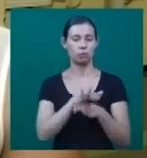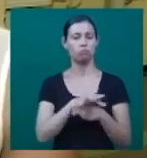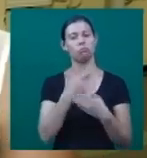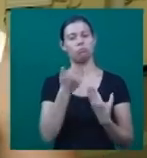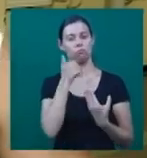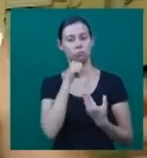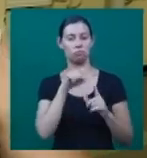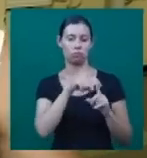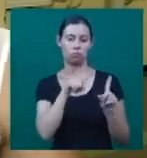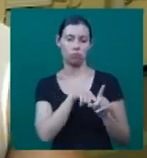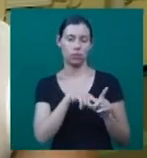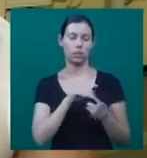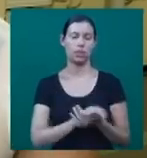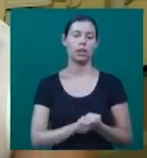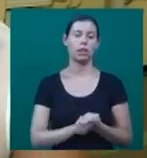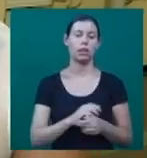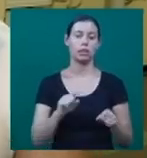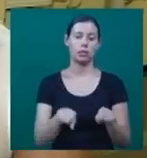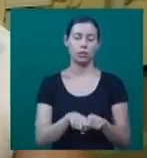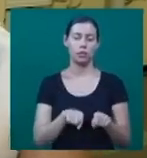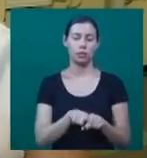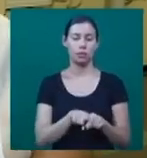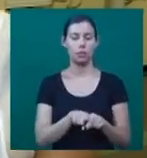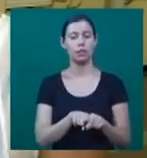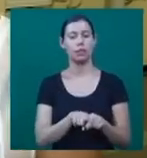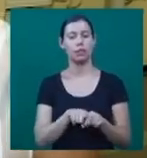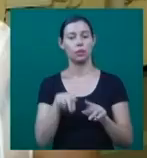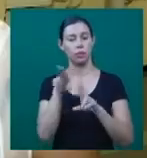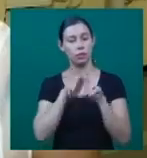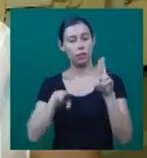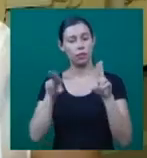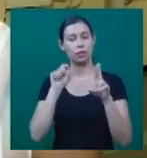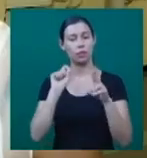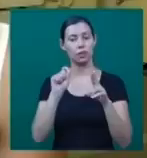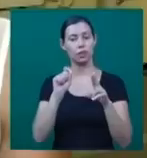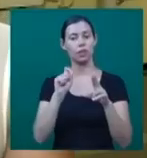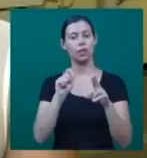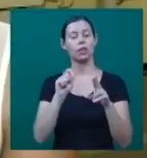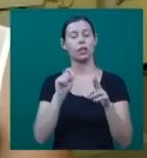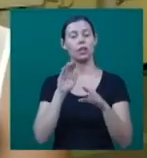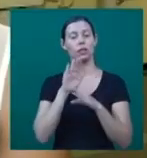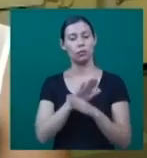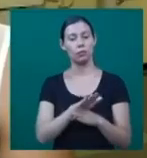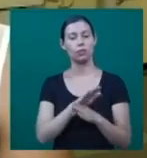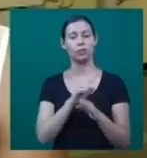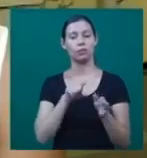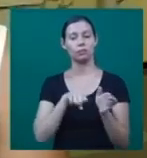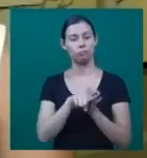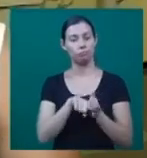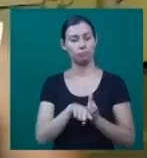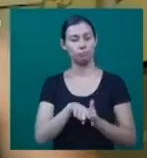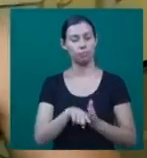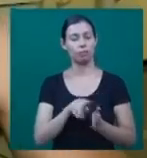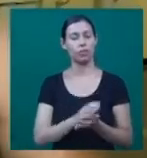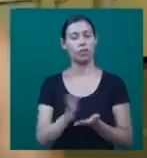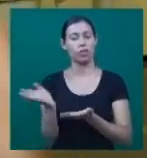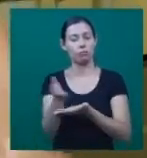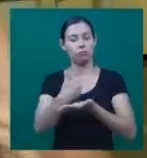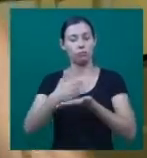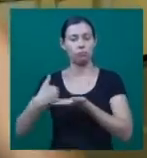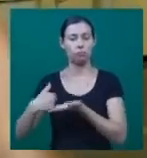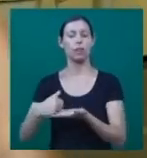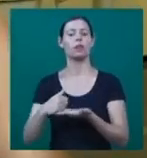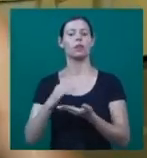uma universidade, nós associamos o projeto Parto Adequado a uma linha de pesquisa. A partir desses resultados, desses dados, a gente